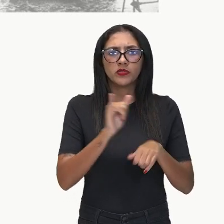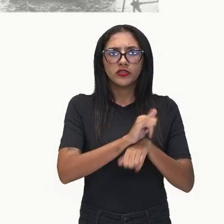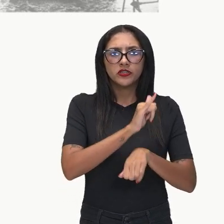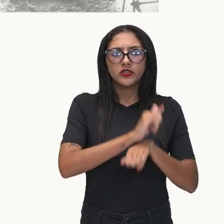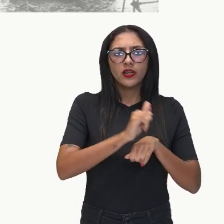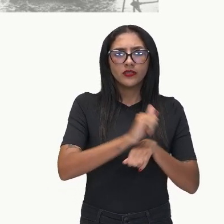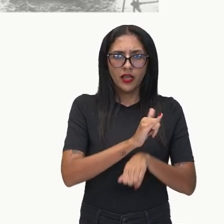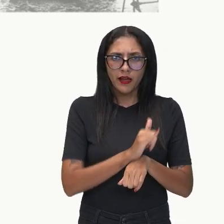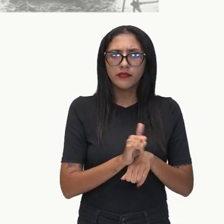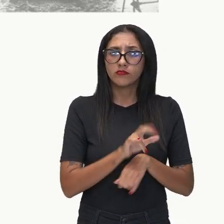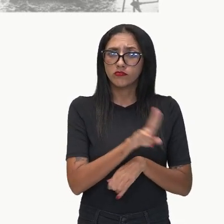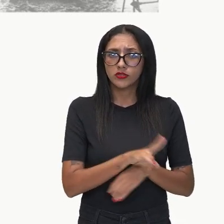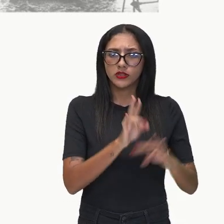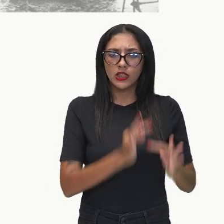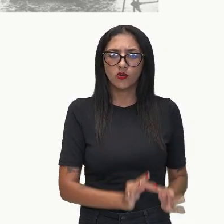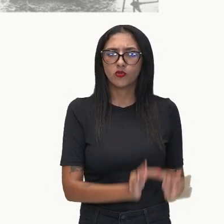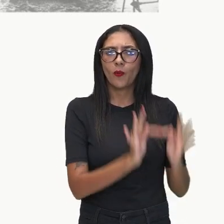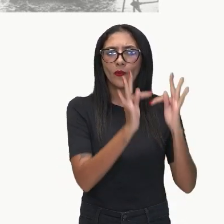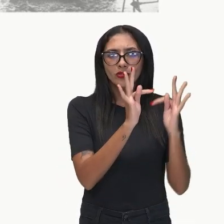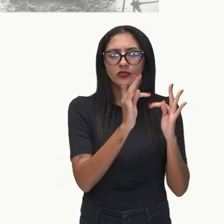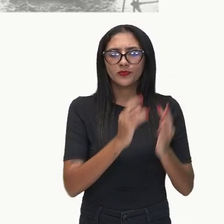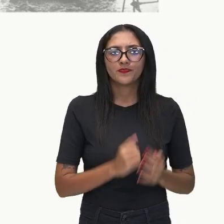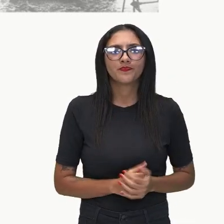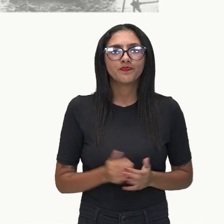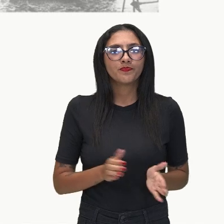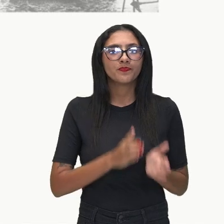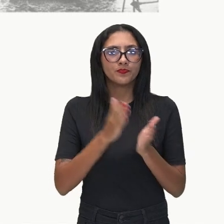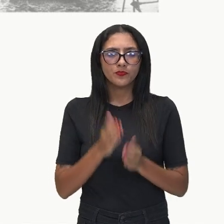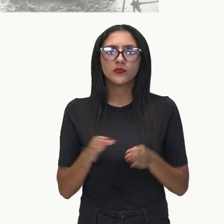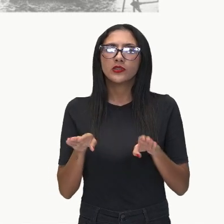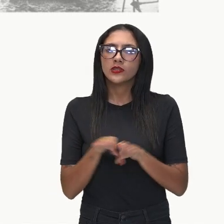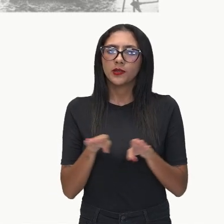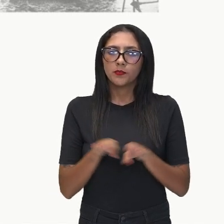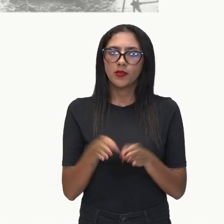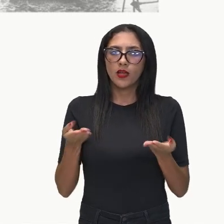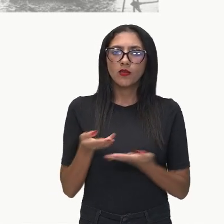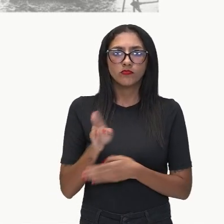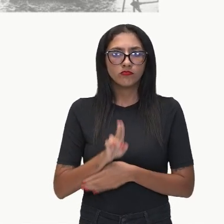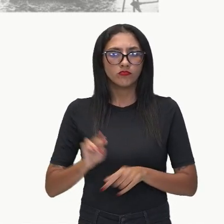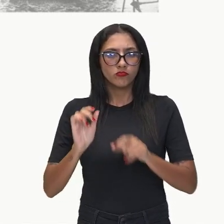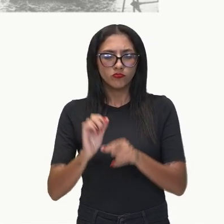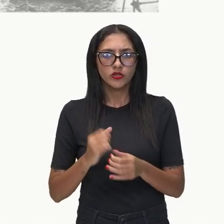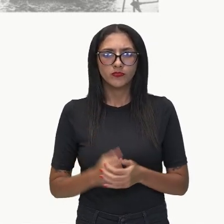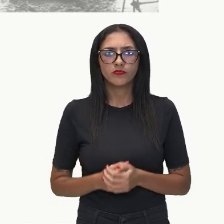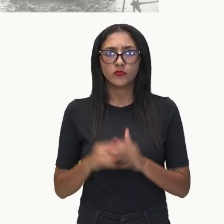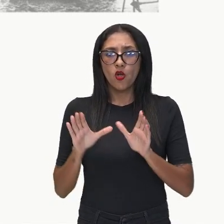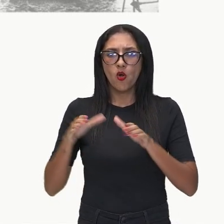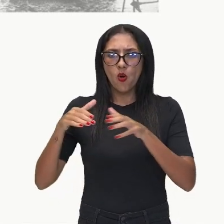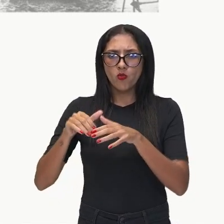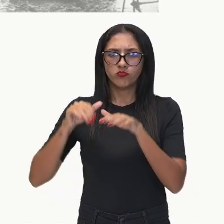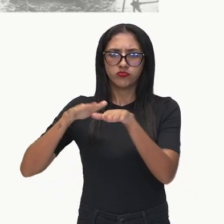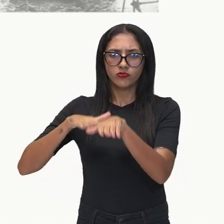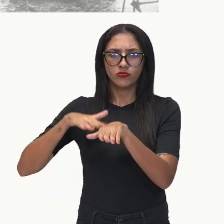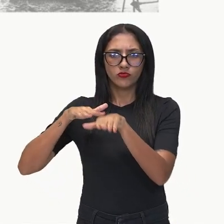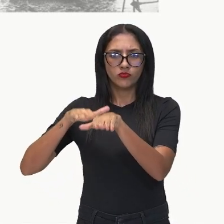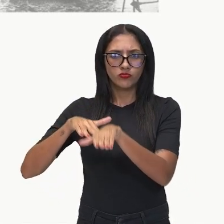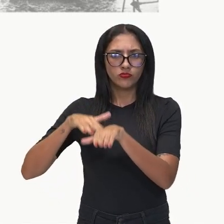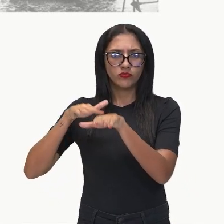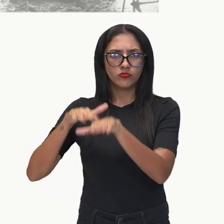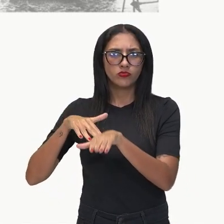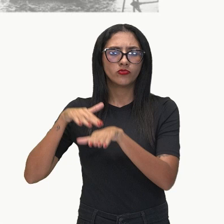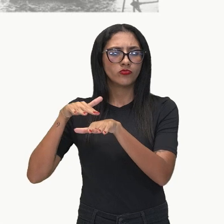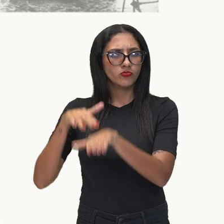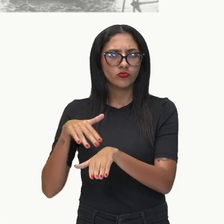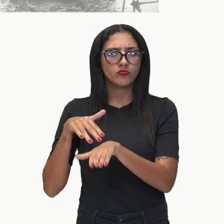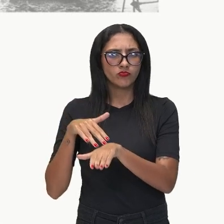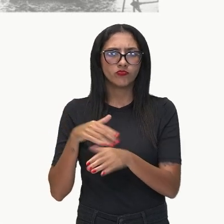novas tecnologias, nós tivemos também a exposição das tropas de qualquer um dos